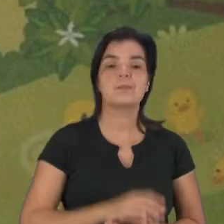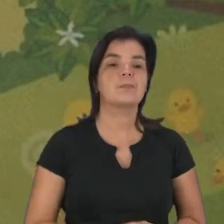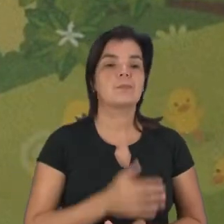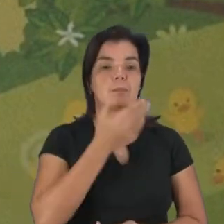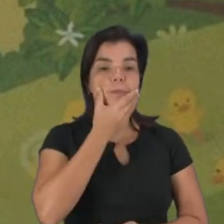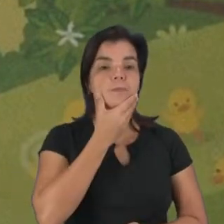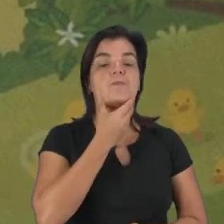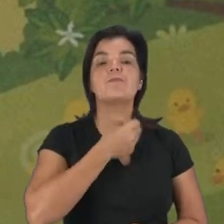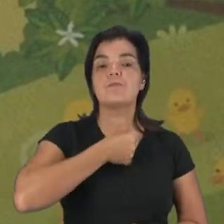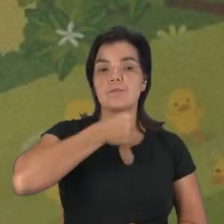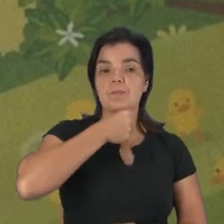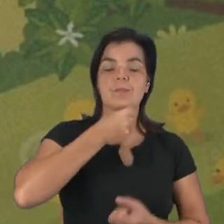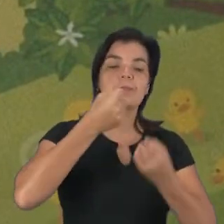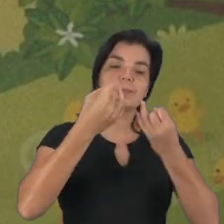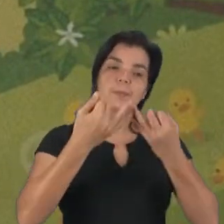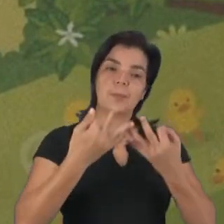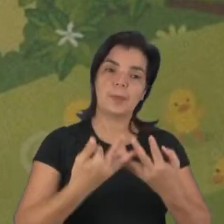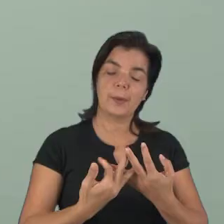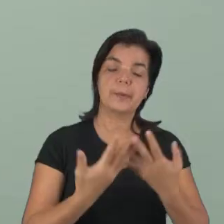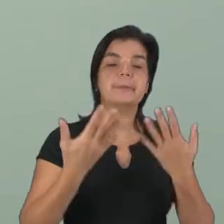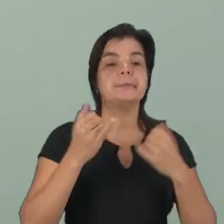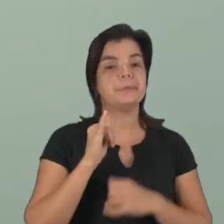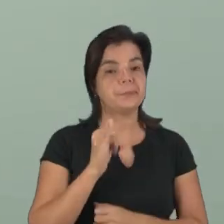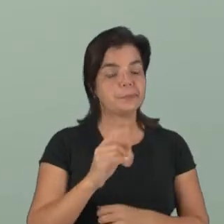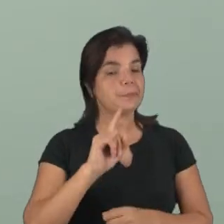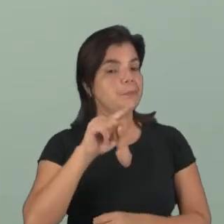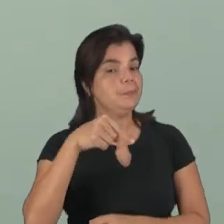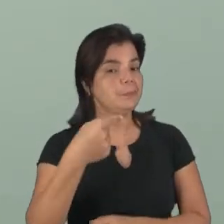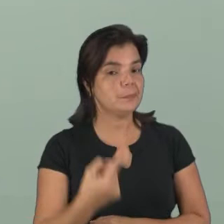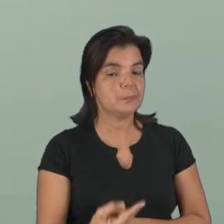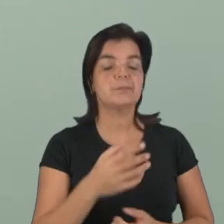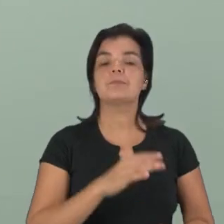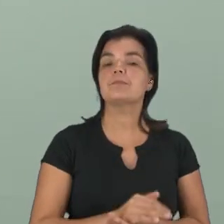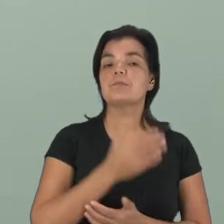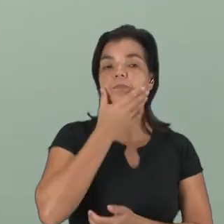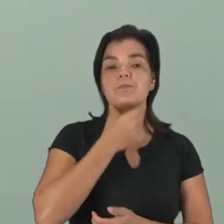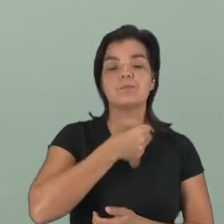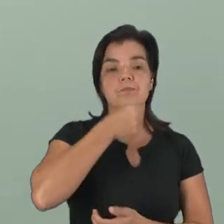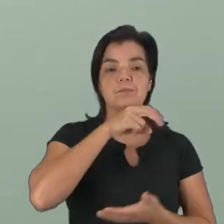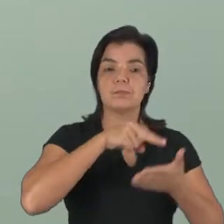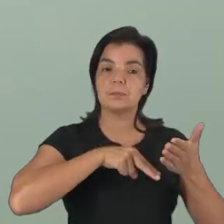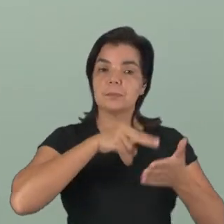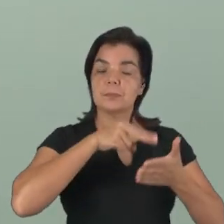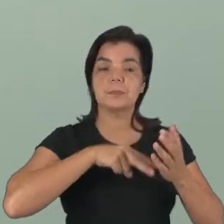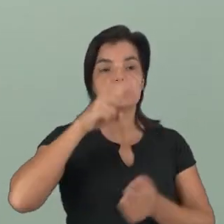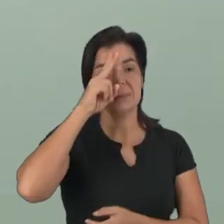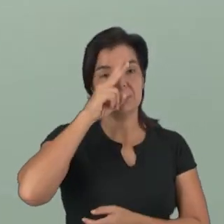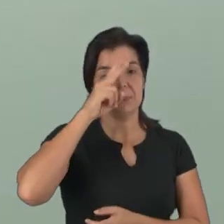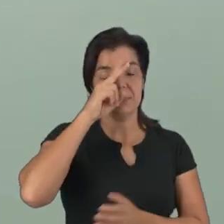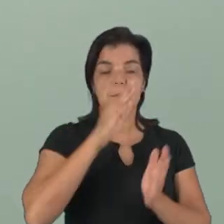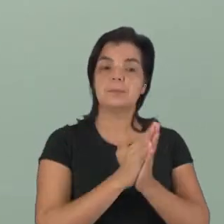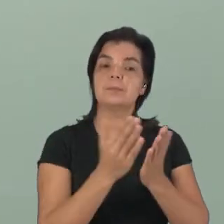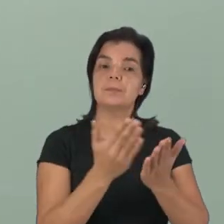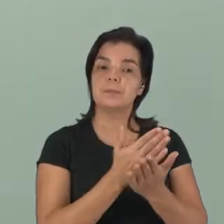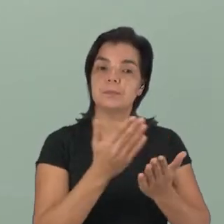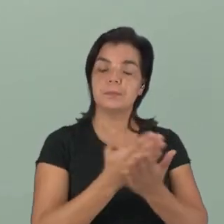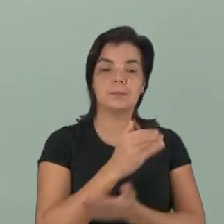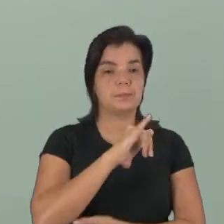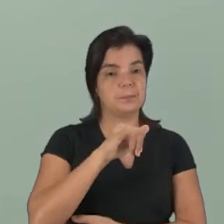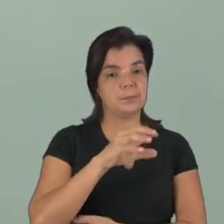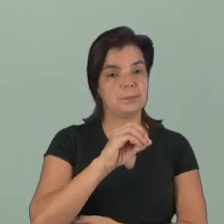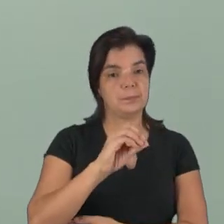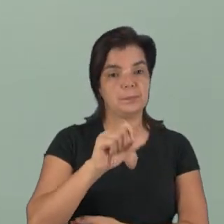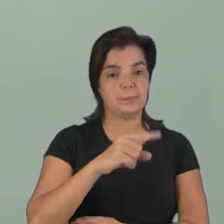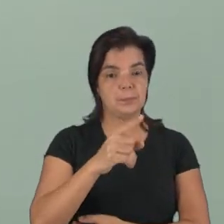avô tinha para contar para ele depois o avô lê uma história não livro para